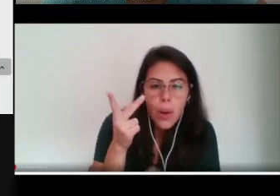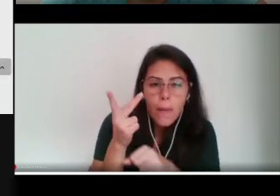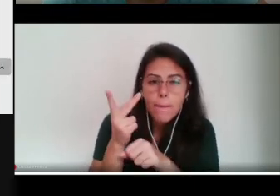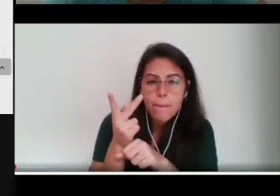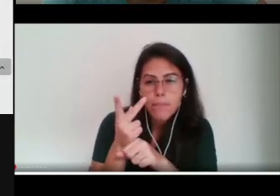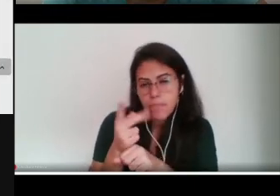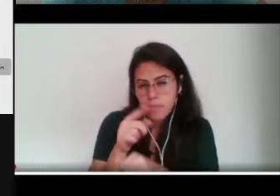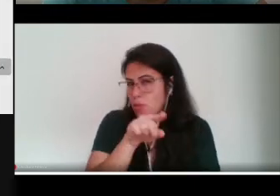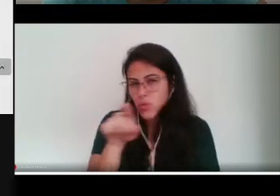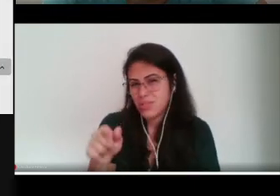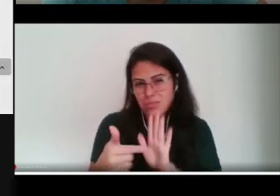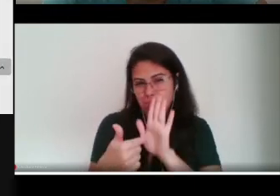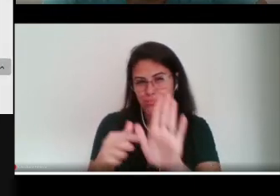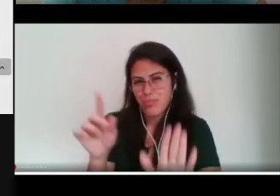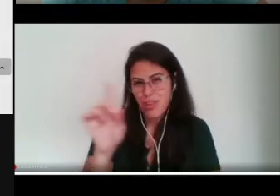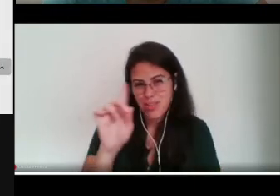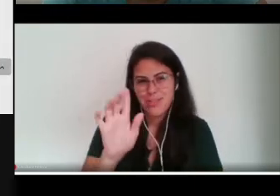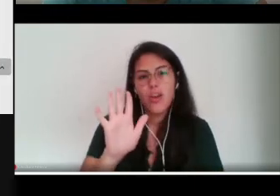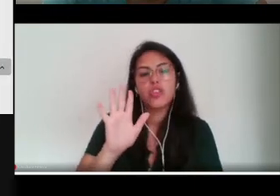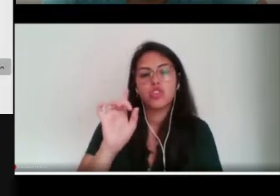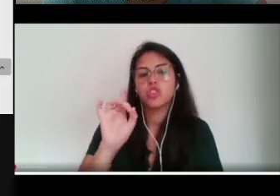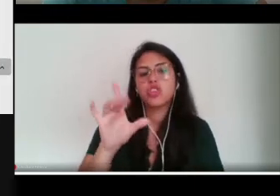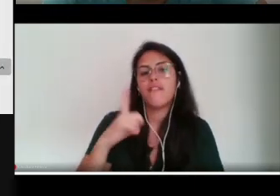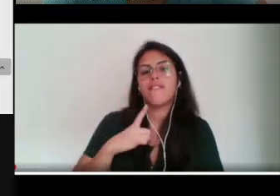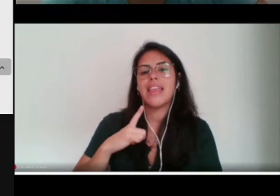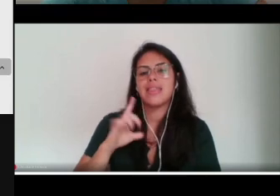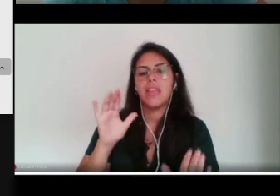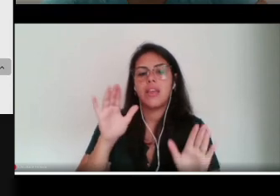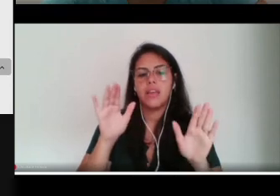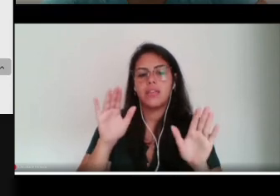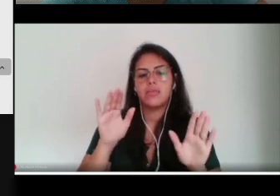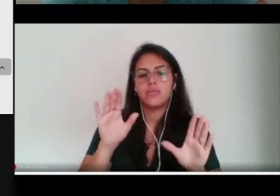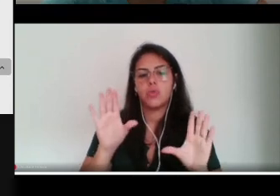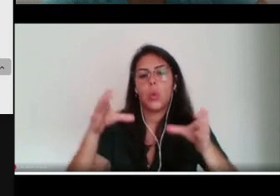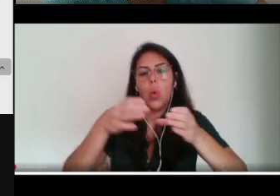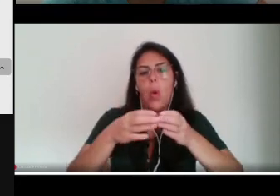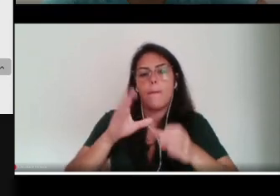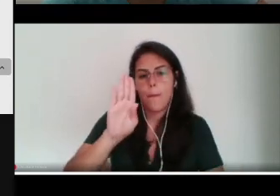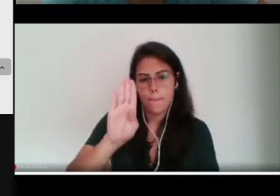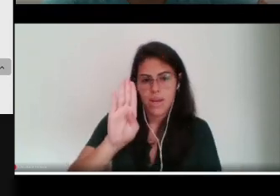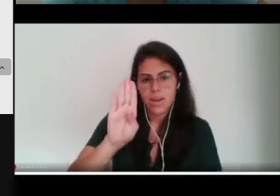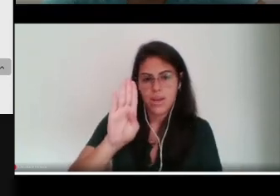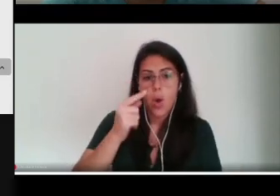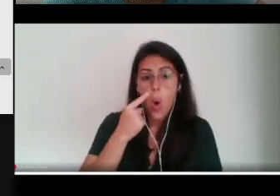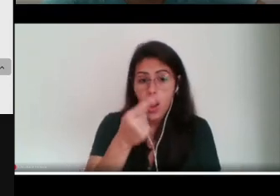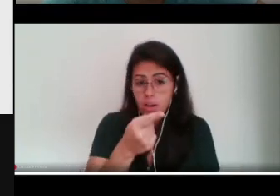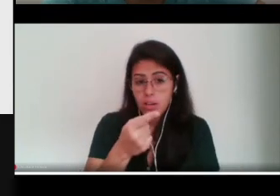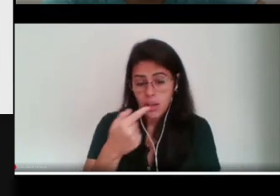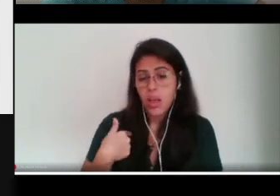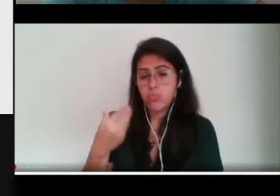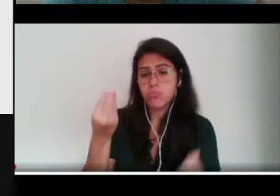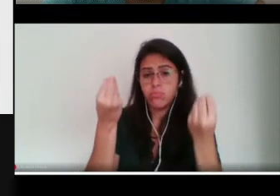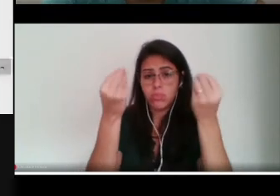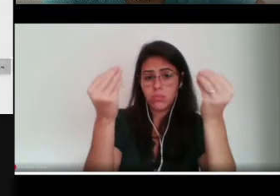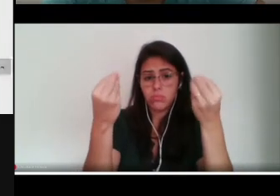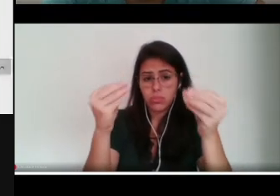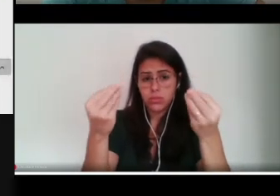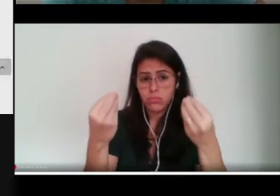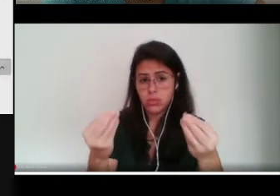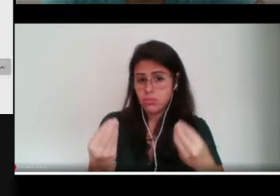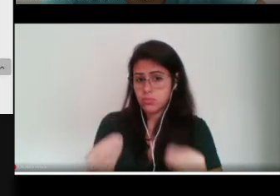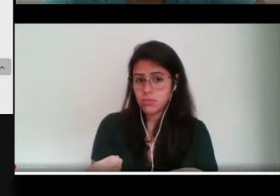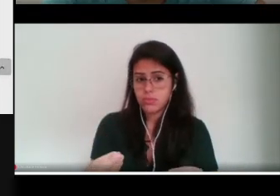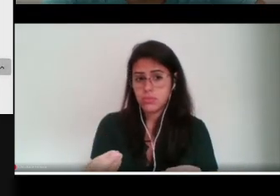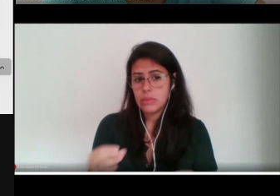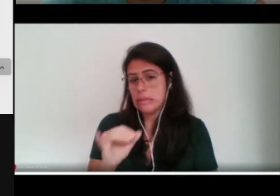o que eu estou colocando aqui, Então, por exemplo, se você clicar aqui, eu tenho a aula de apresentação